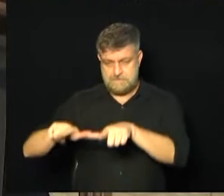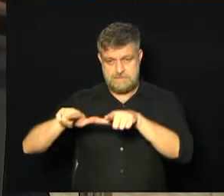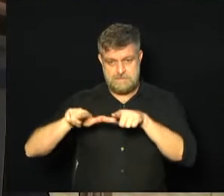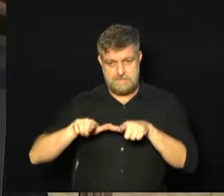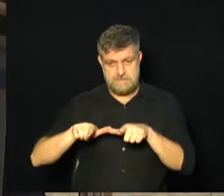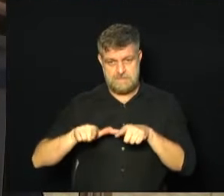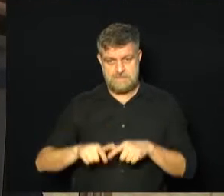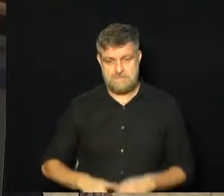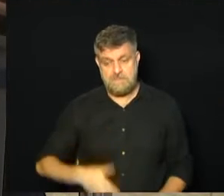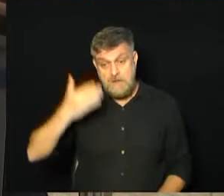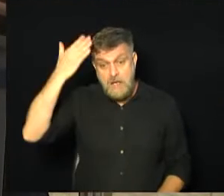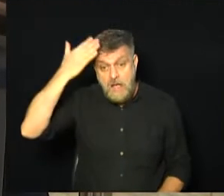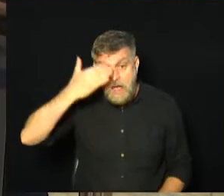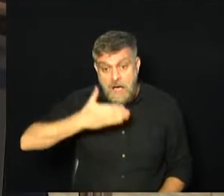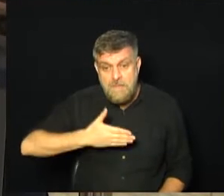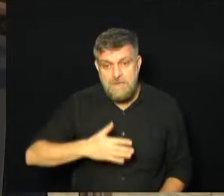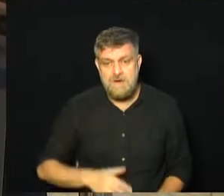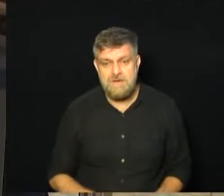manifestação, né? Por essa